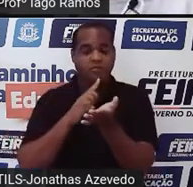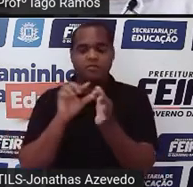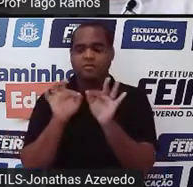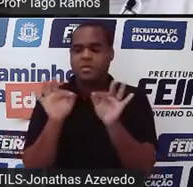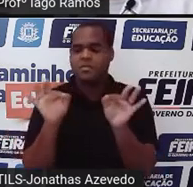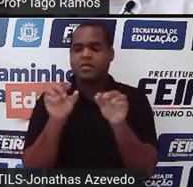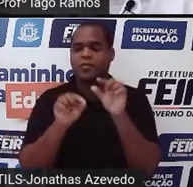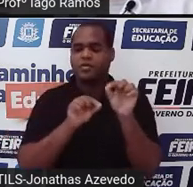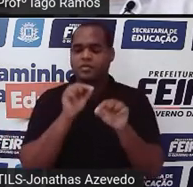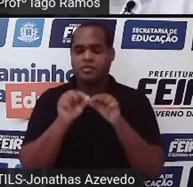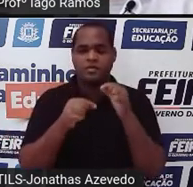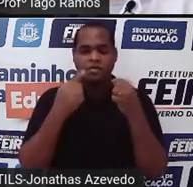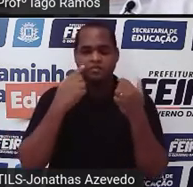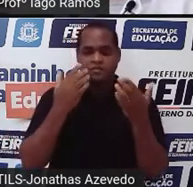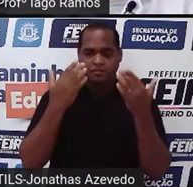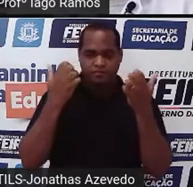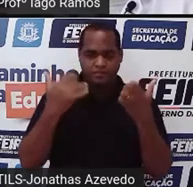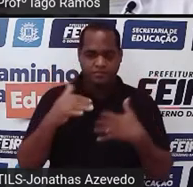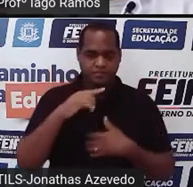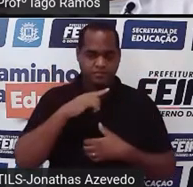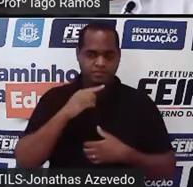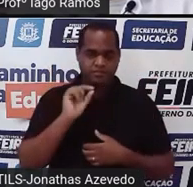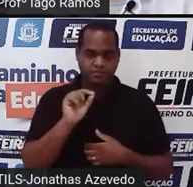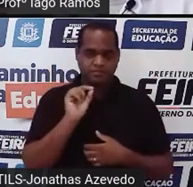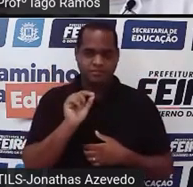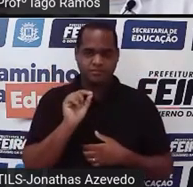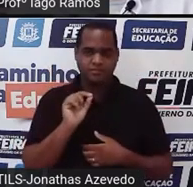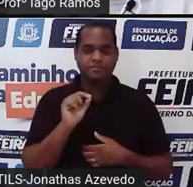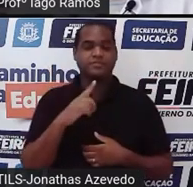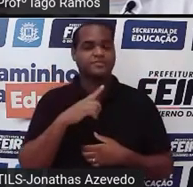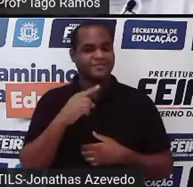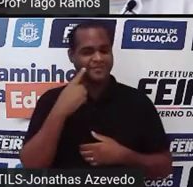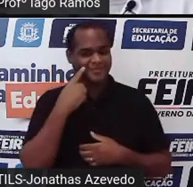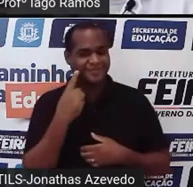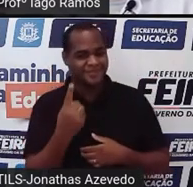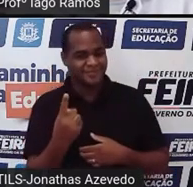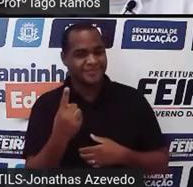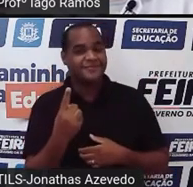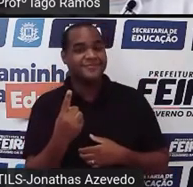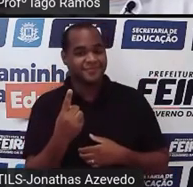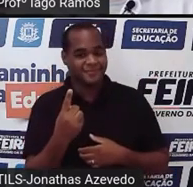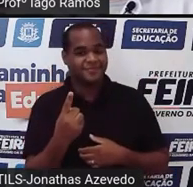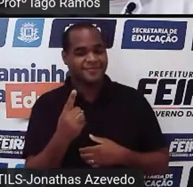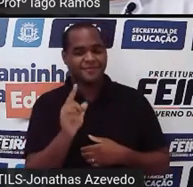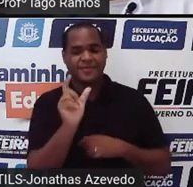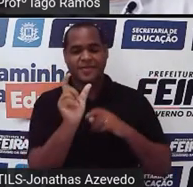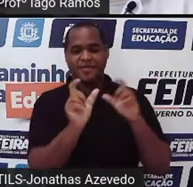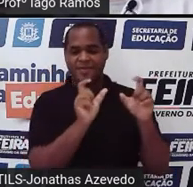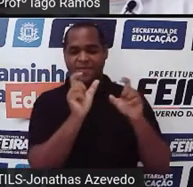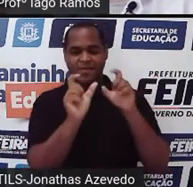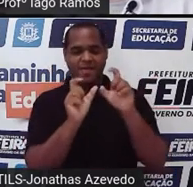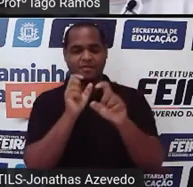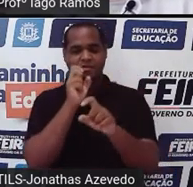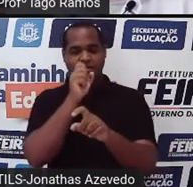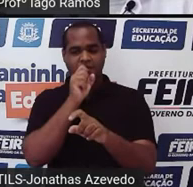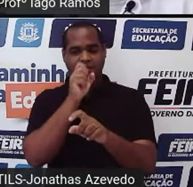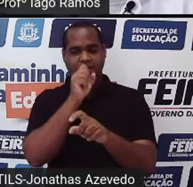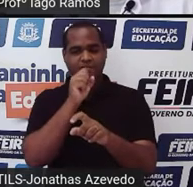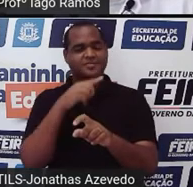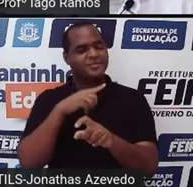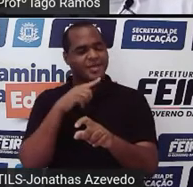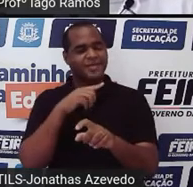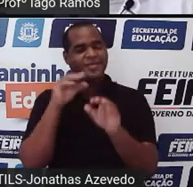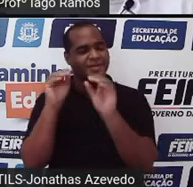frase vamos lá vem aqui comigo olha só Aí coloquei essas palavrinhas em laranja